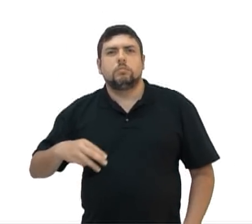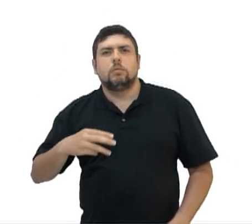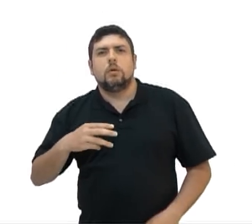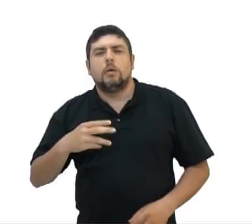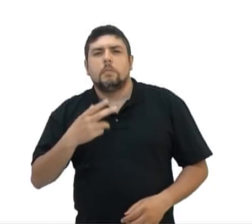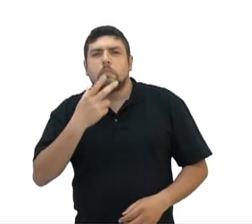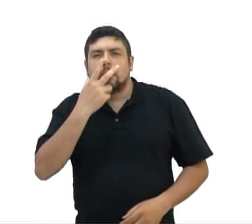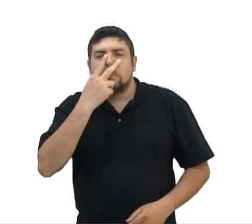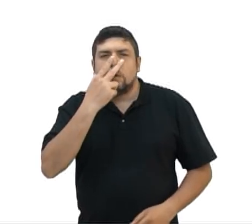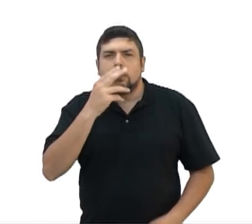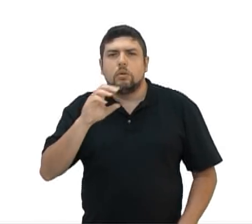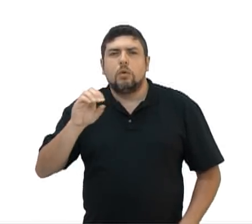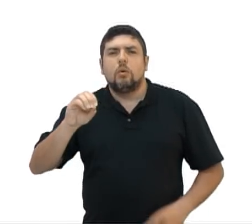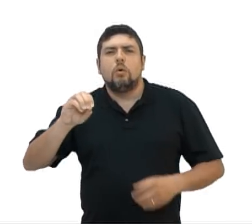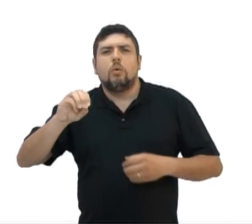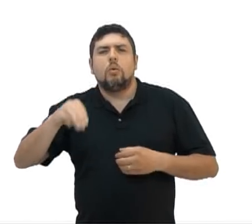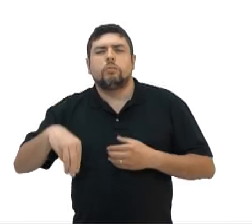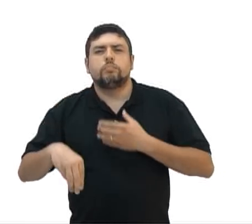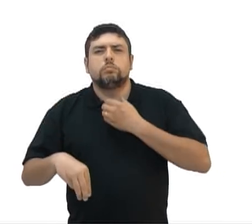Eles recitam o mantra